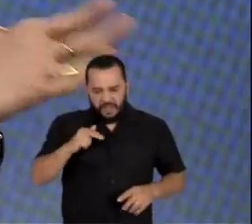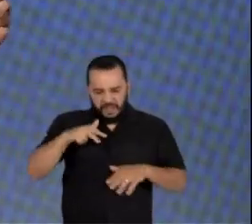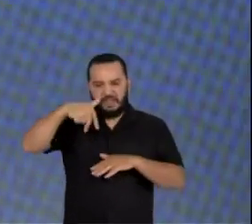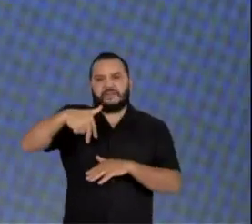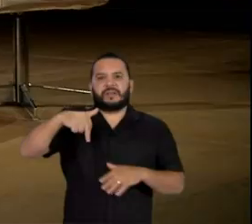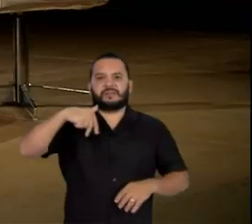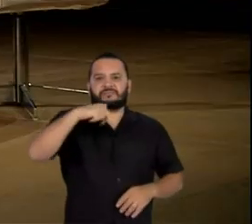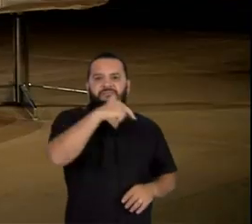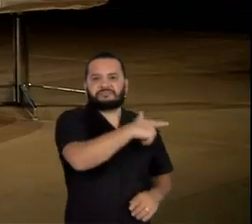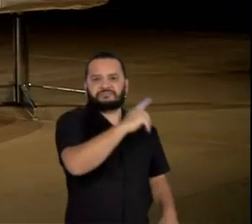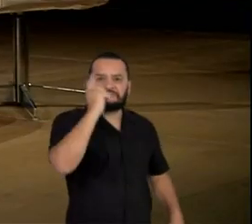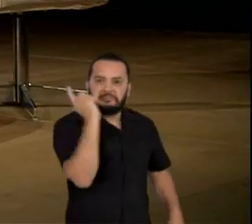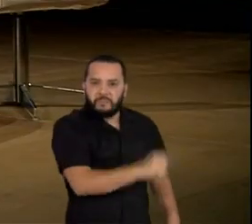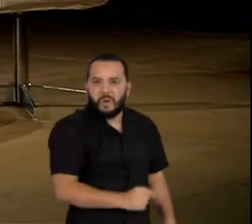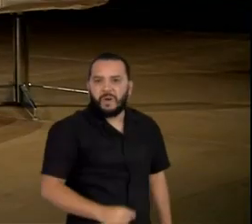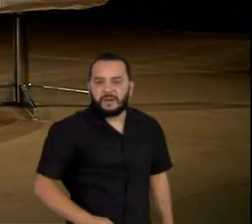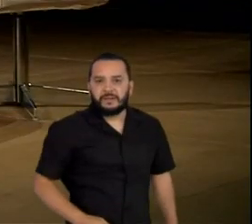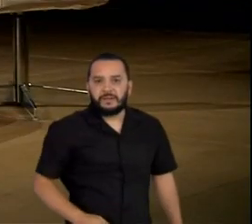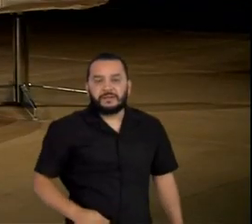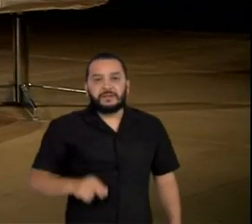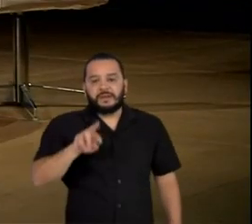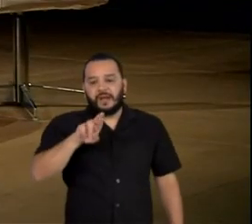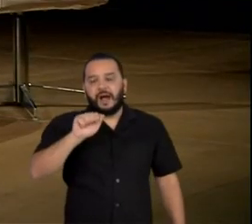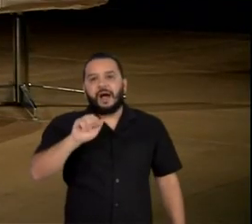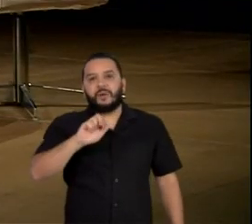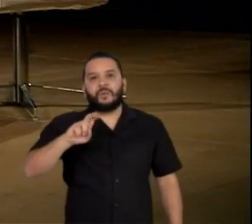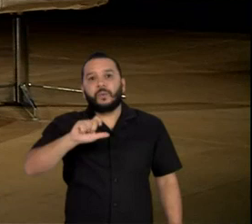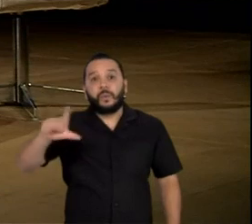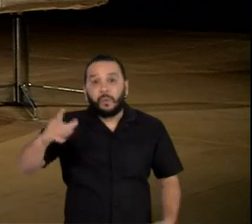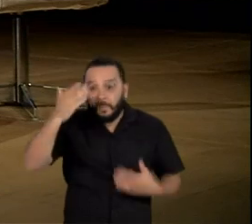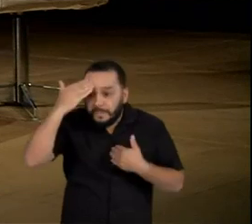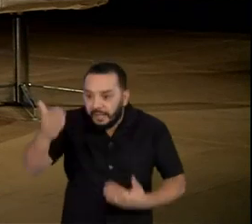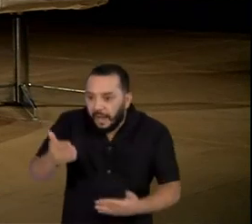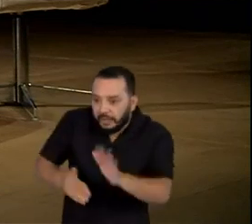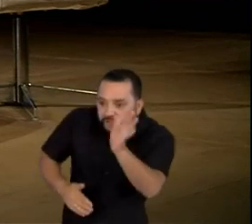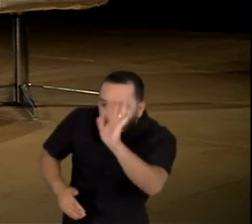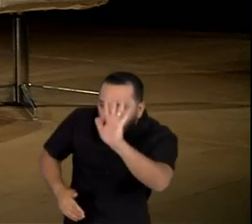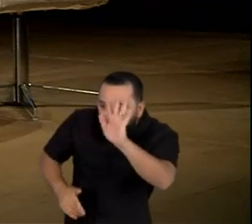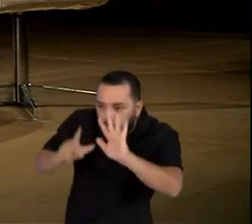na plateia e saía. E o Raul dizia assim, muito obrigado, hein?